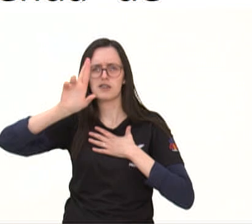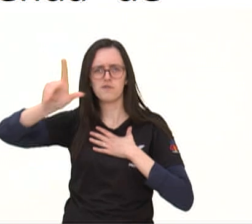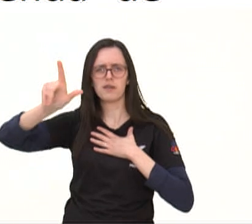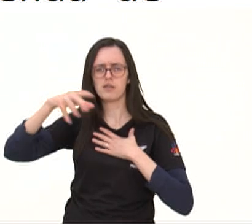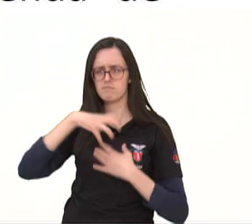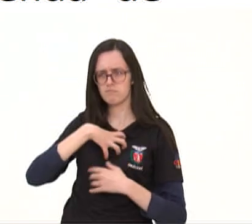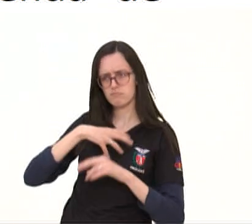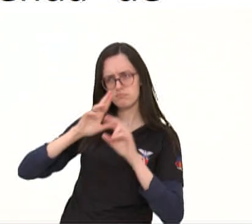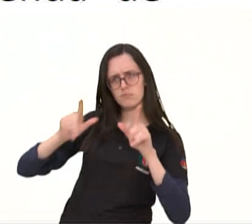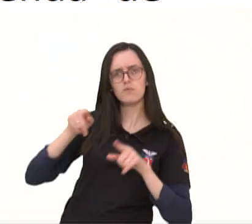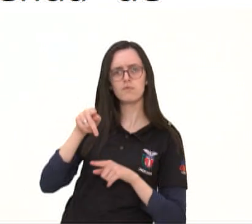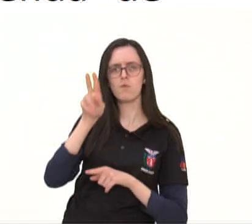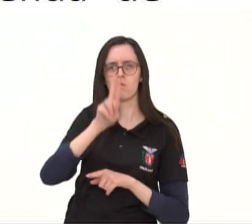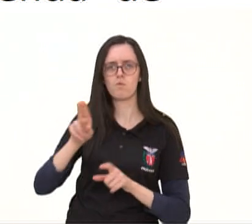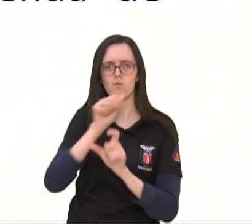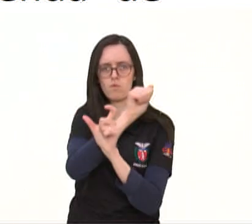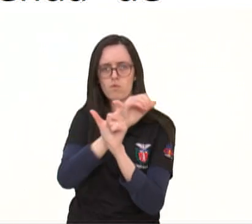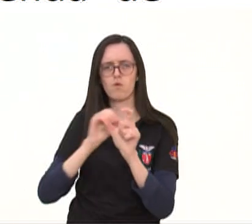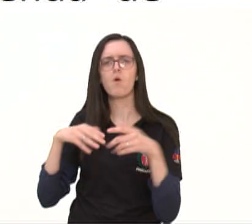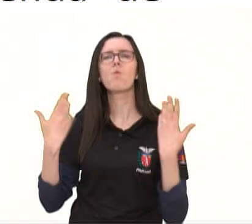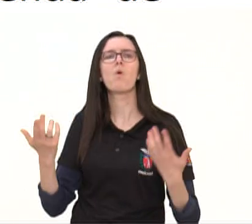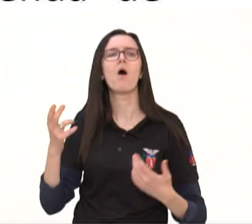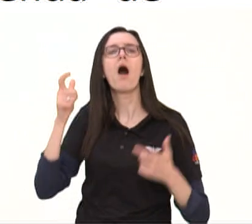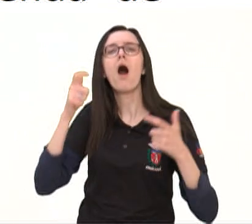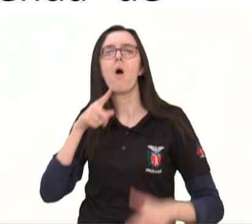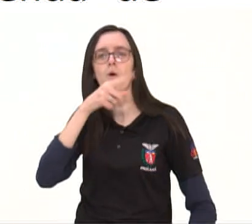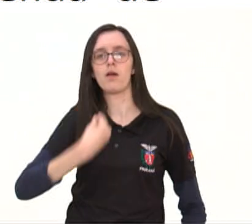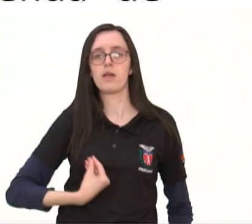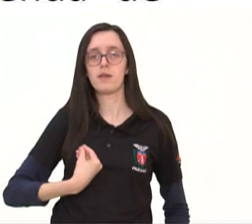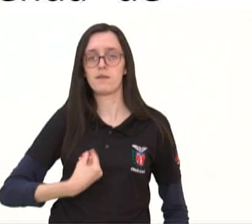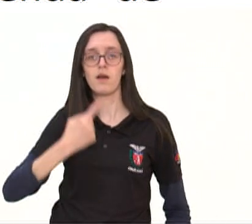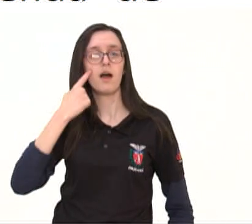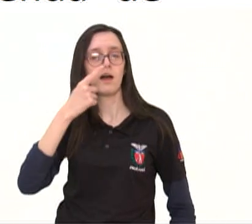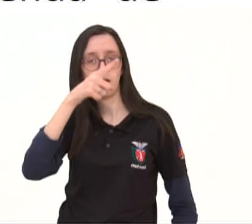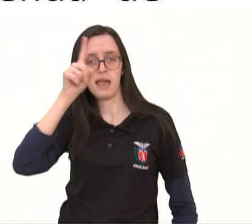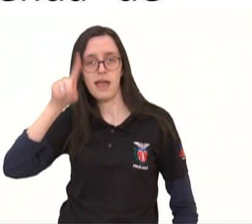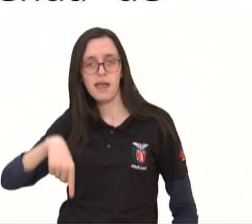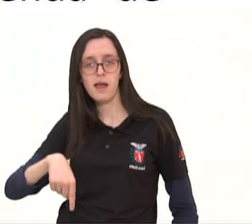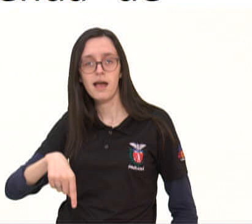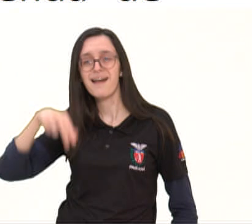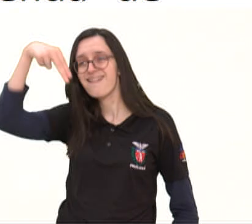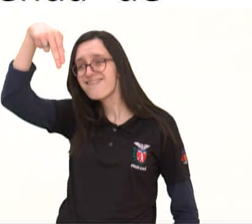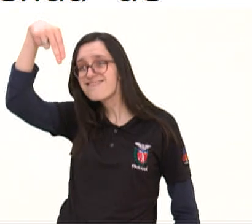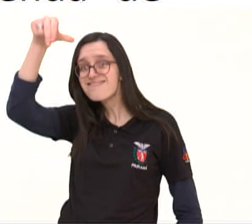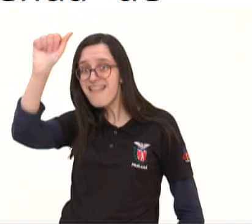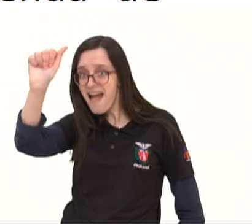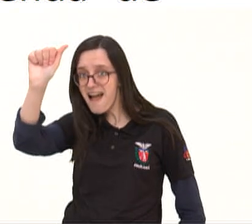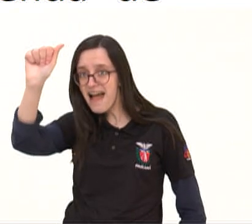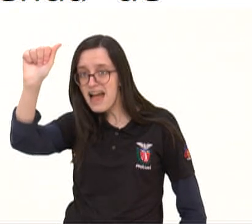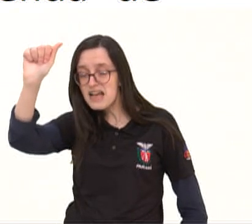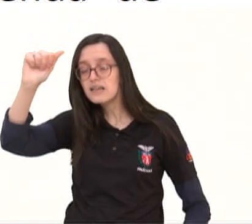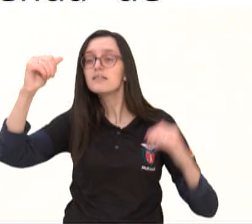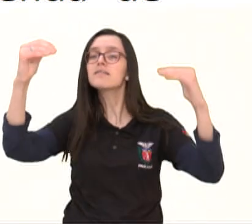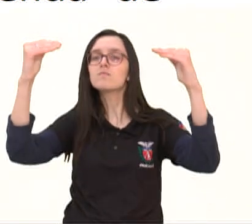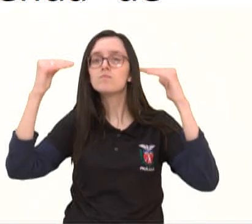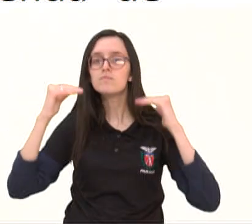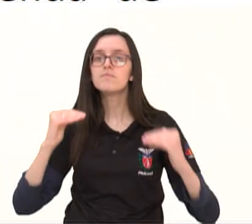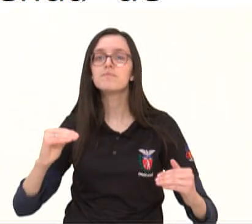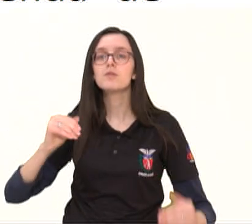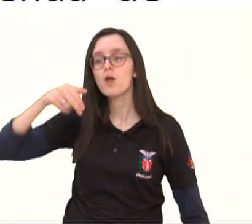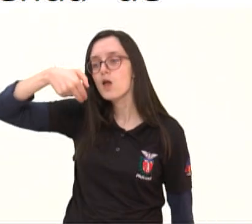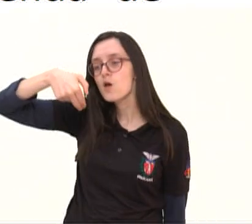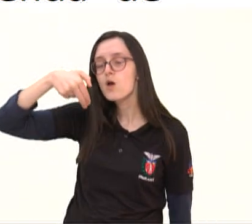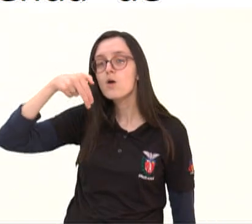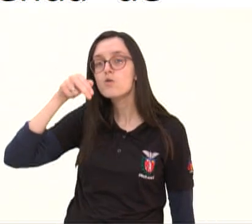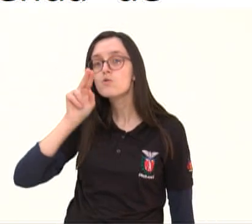emprego do artigo aqui no meu texto. Onde está o meu artigo? No em mais o a, que é o na, e no em mais o uma,